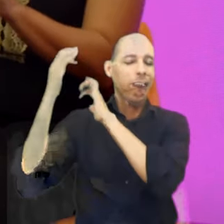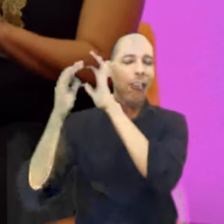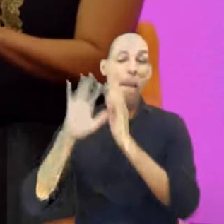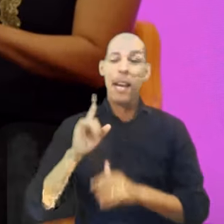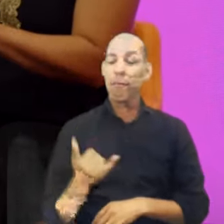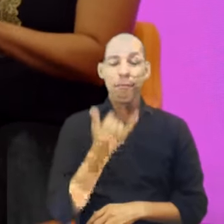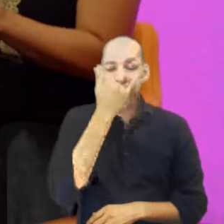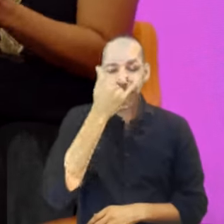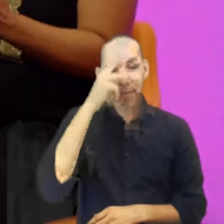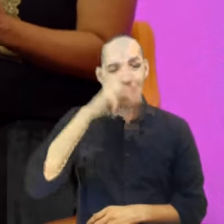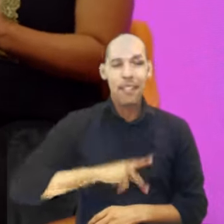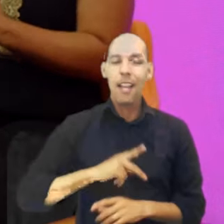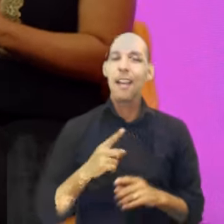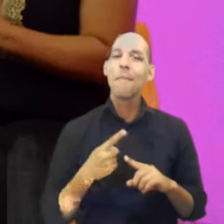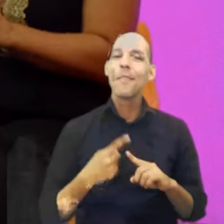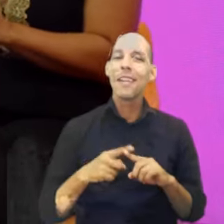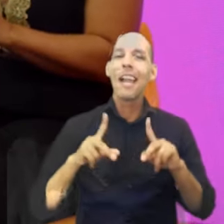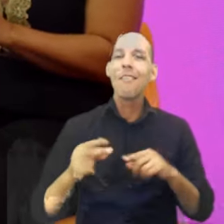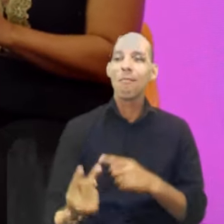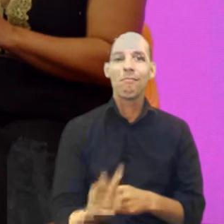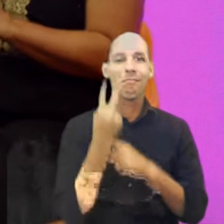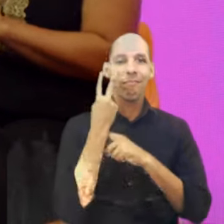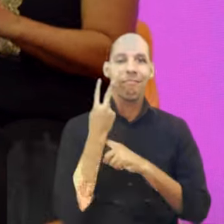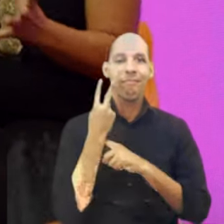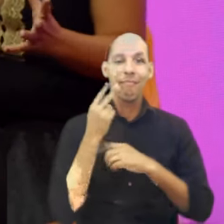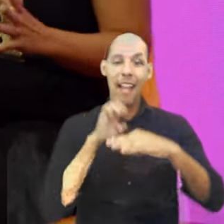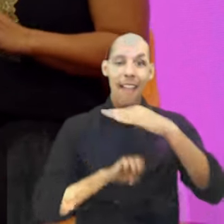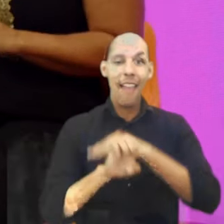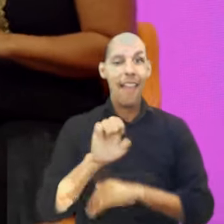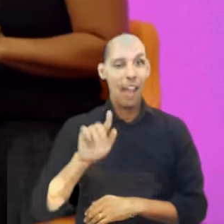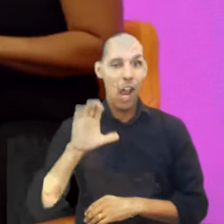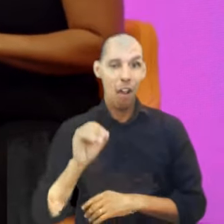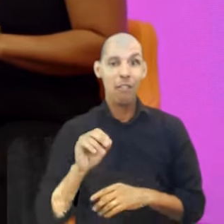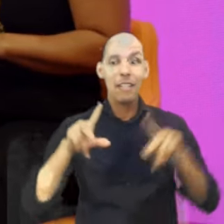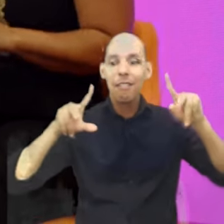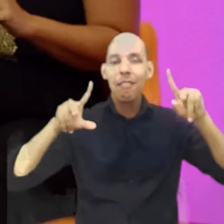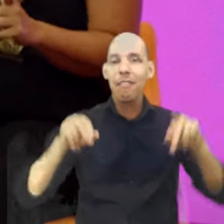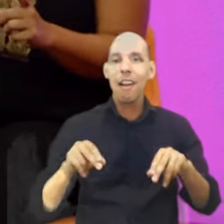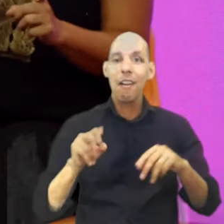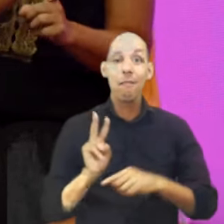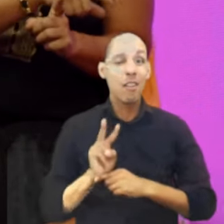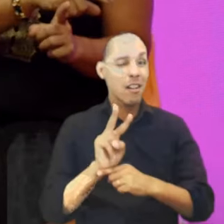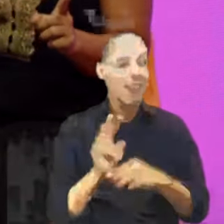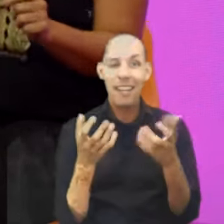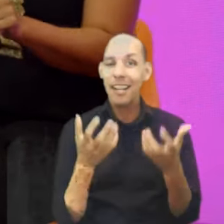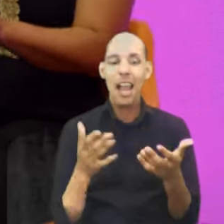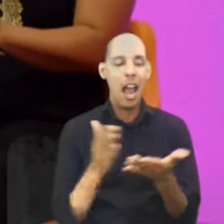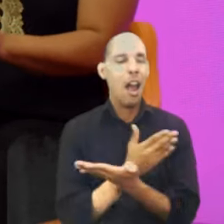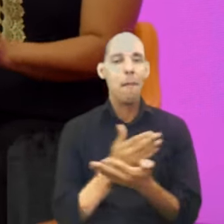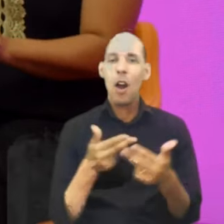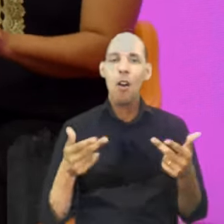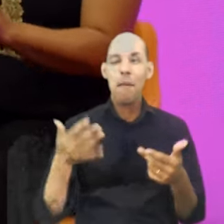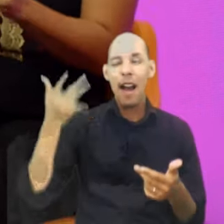vezes, se auto-sabota, que é como uma forma até de te proteger. E o ego funciona também dessa forma. Ele quer te proteger de algo que